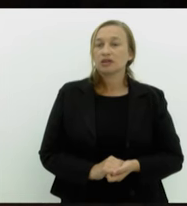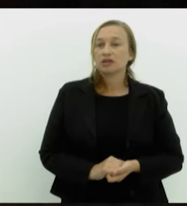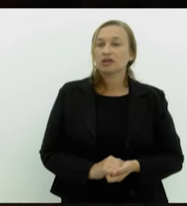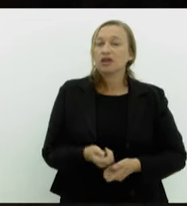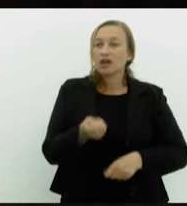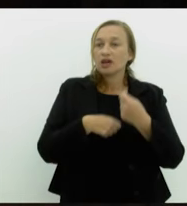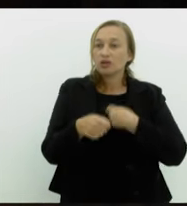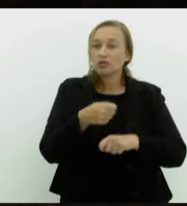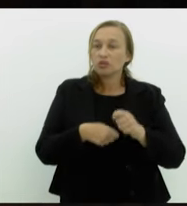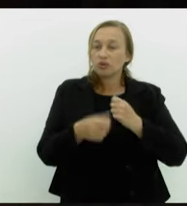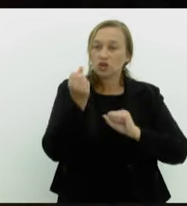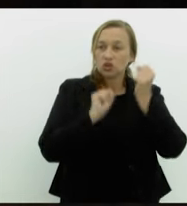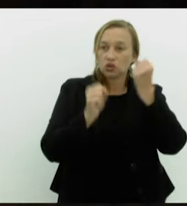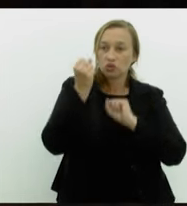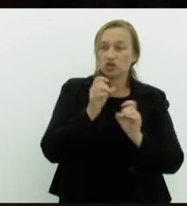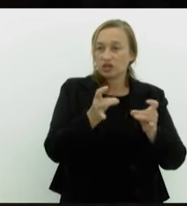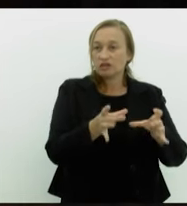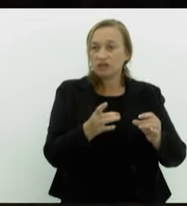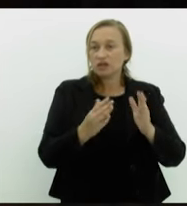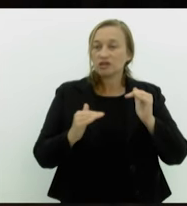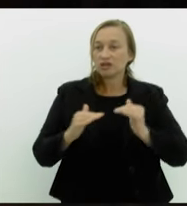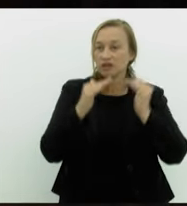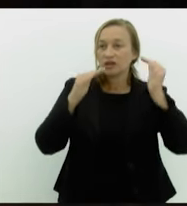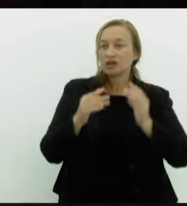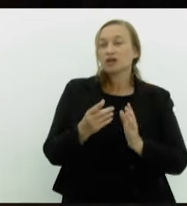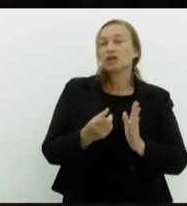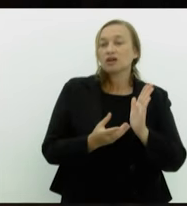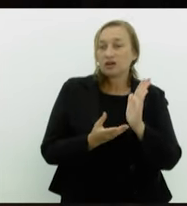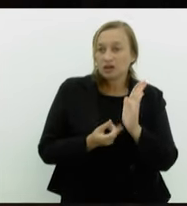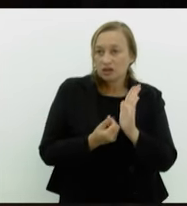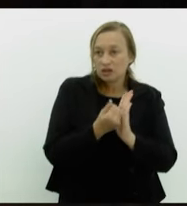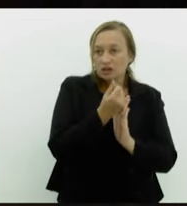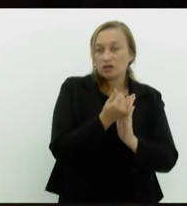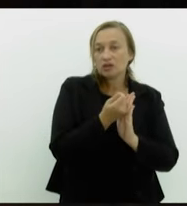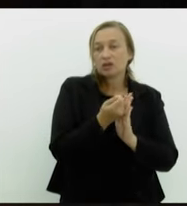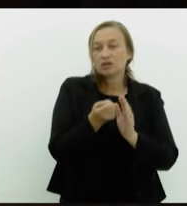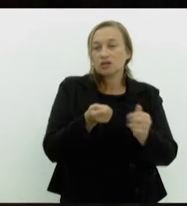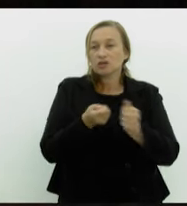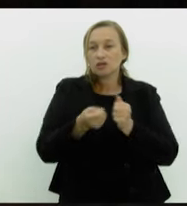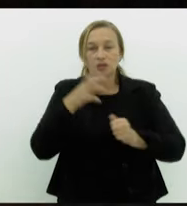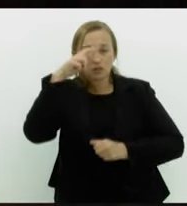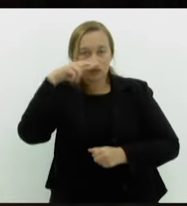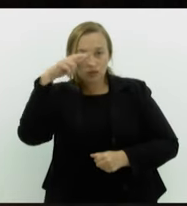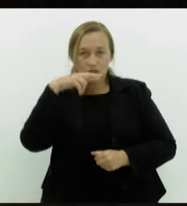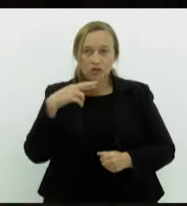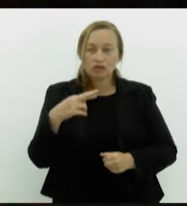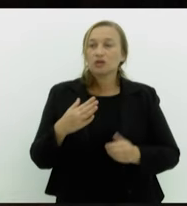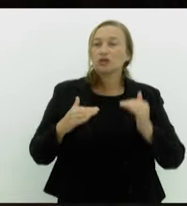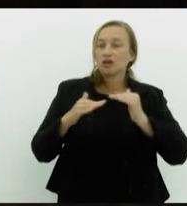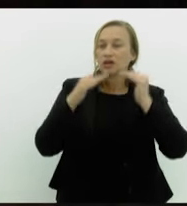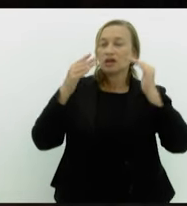Economia, Indústria e Comércio, favorável. De Orçamento, Finanças, Fiscalização Financeira e Controle, favorável.